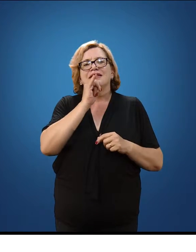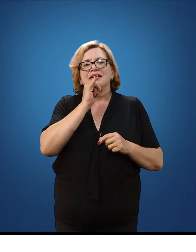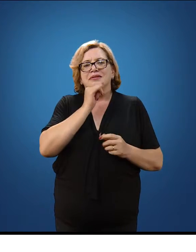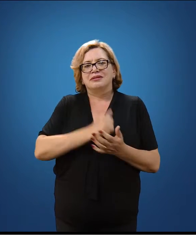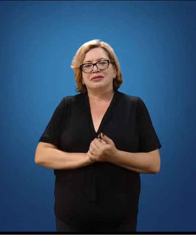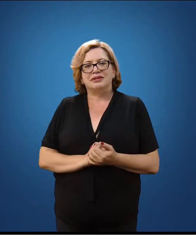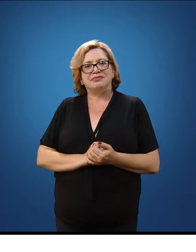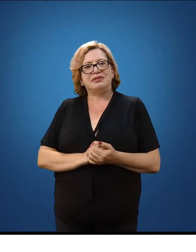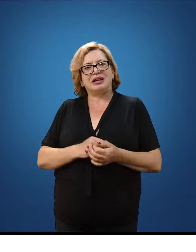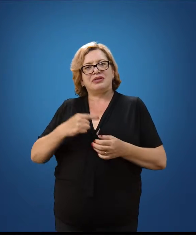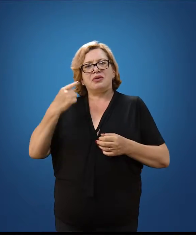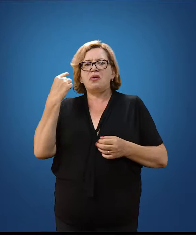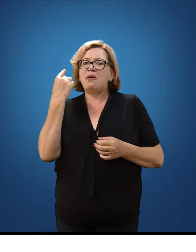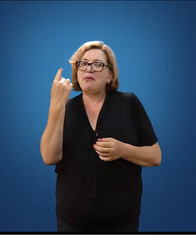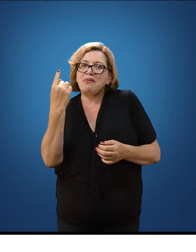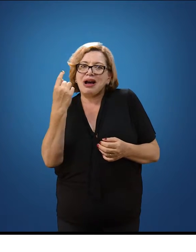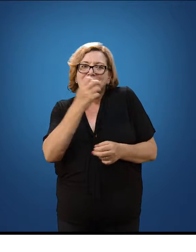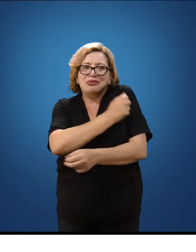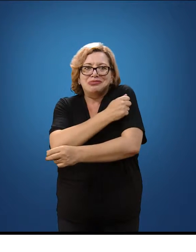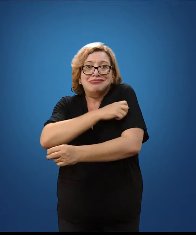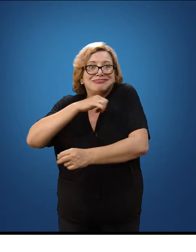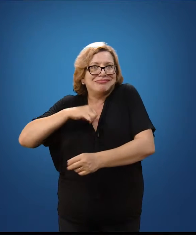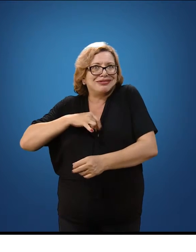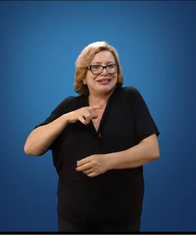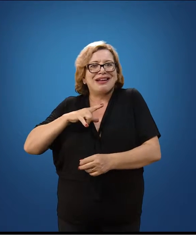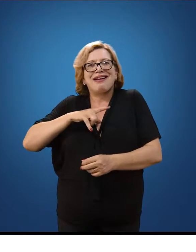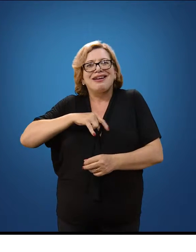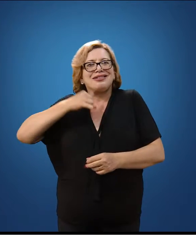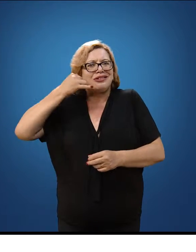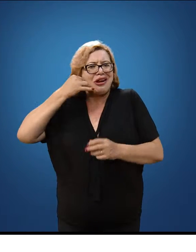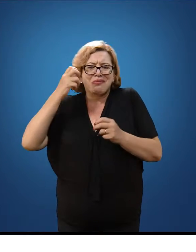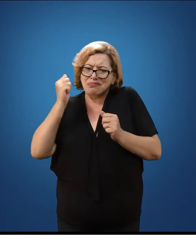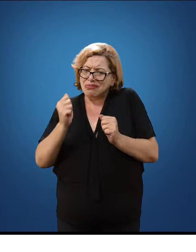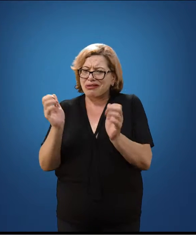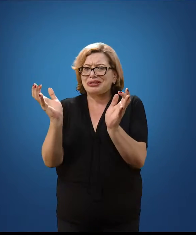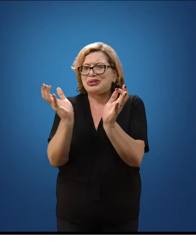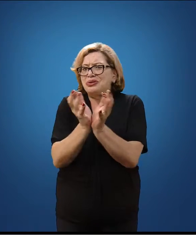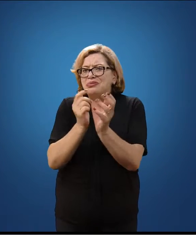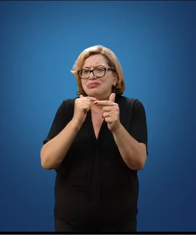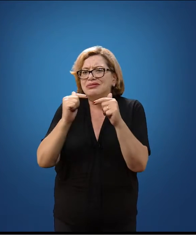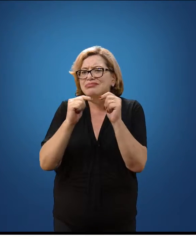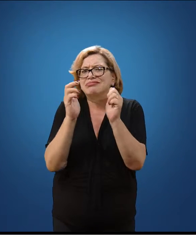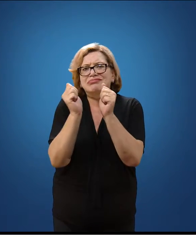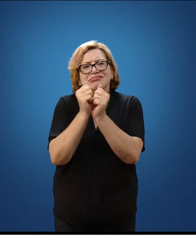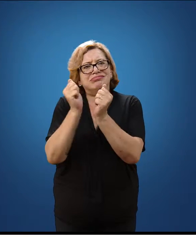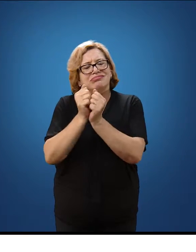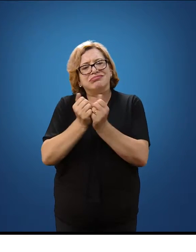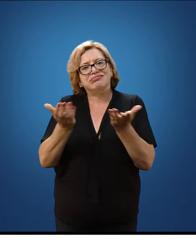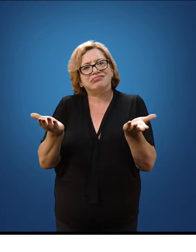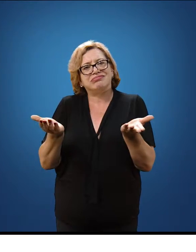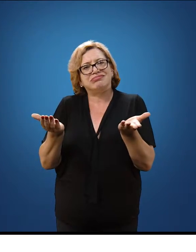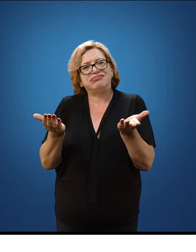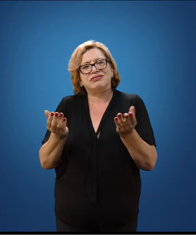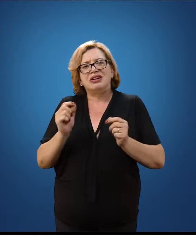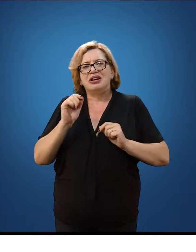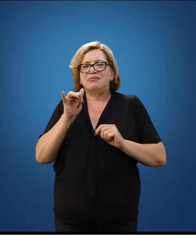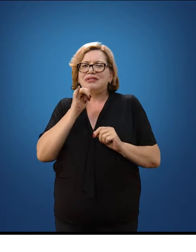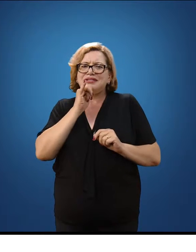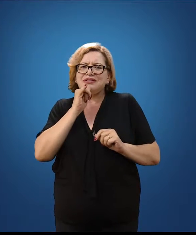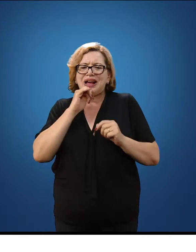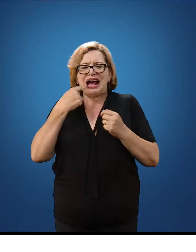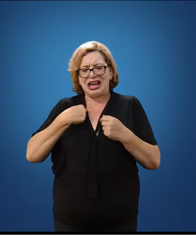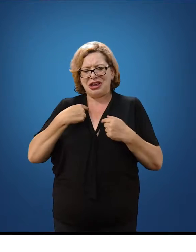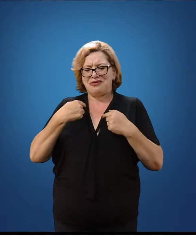a partir do momento que um dos alunos tem um celular, a gente já pode montar um grupo ao redor desse aluno. Então, digamos que a gente vai trabalhar a parte